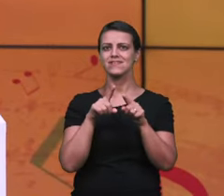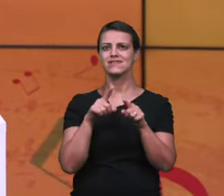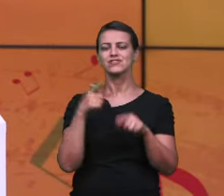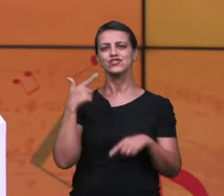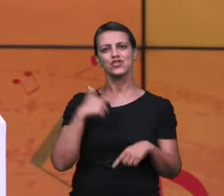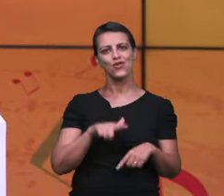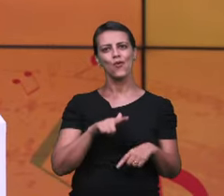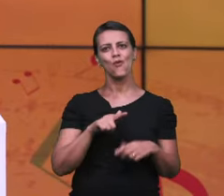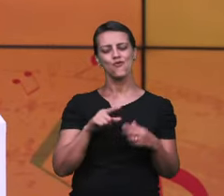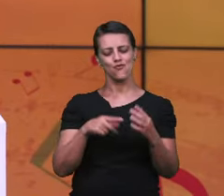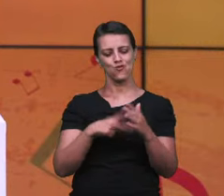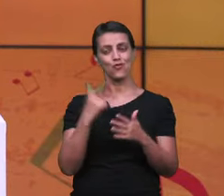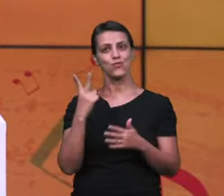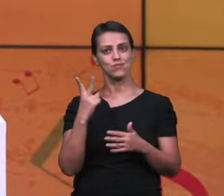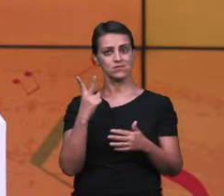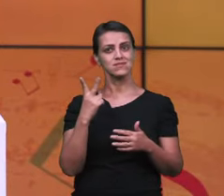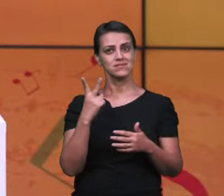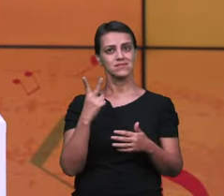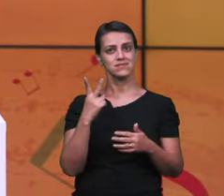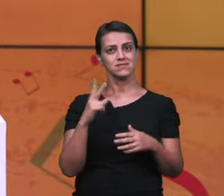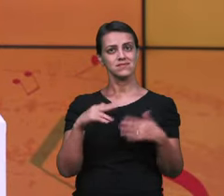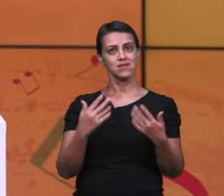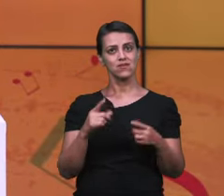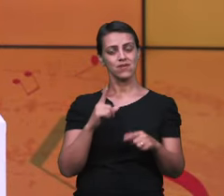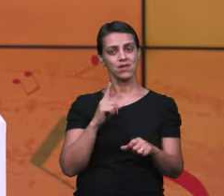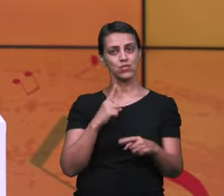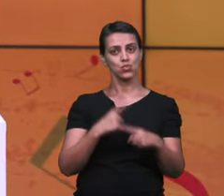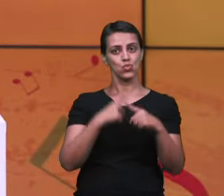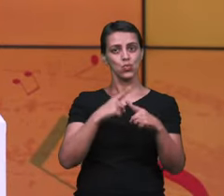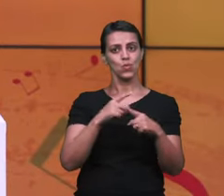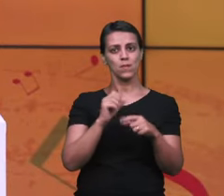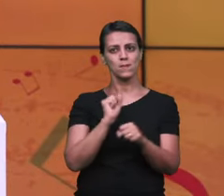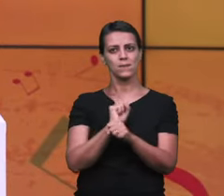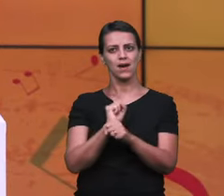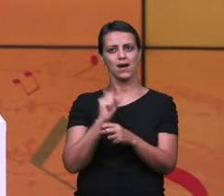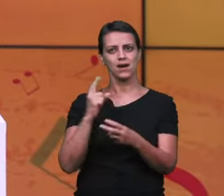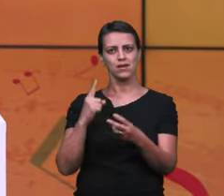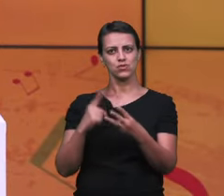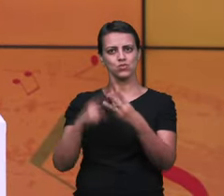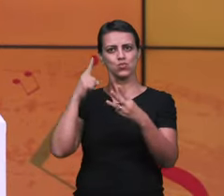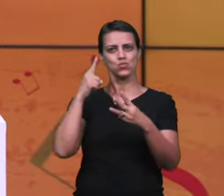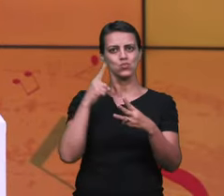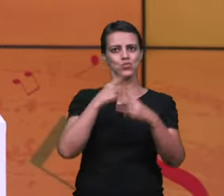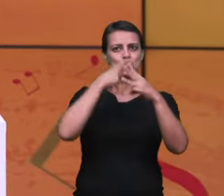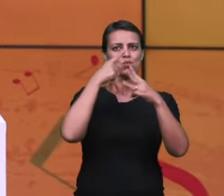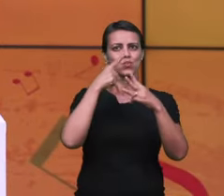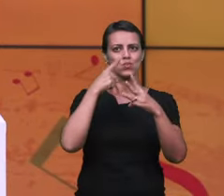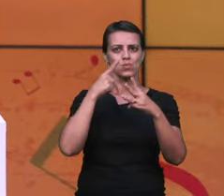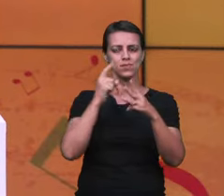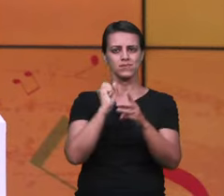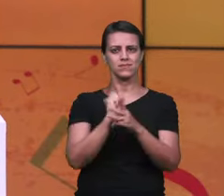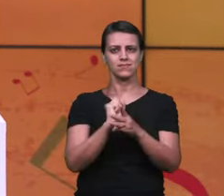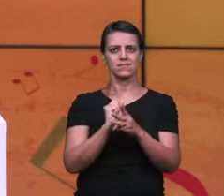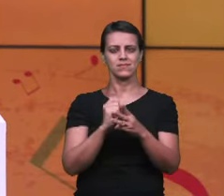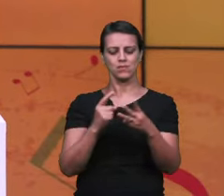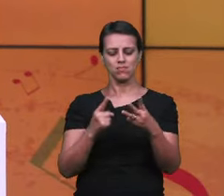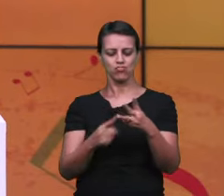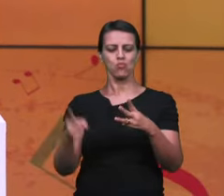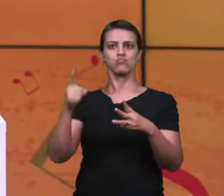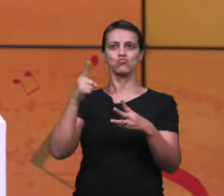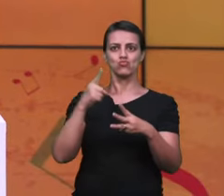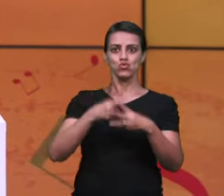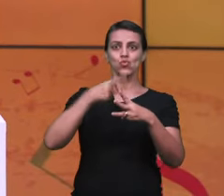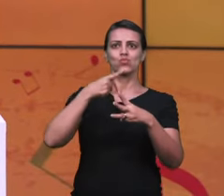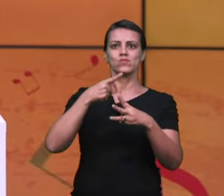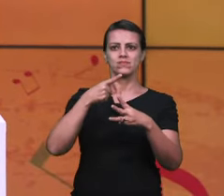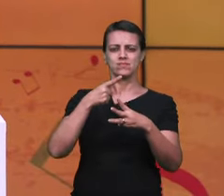duas vezes. Então ele vai ficar tum, tum, tum. Vai voltar no tempo um. Vamos